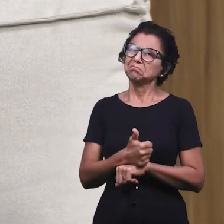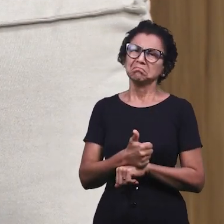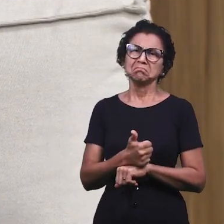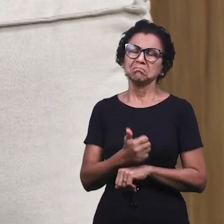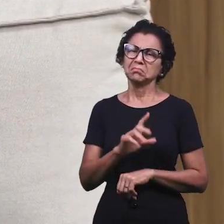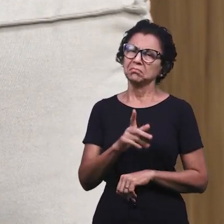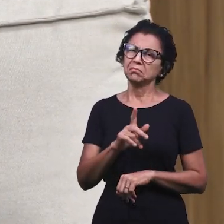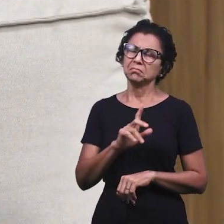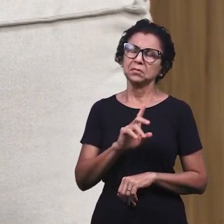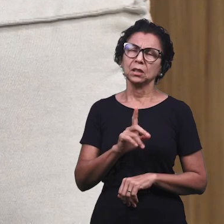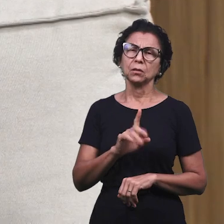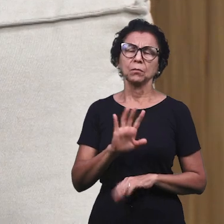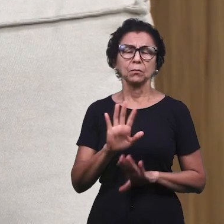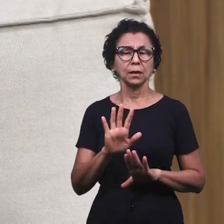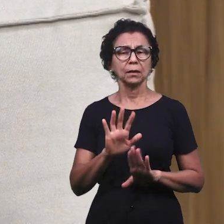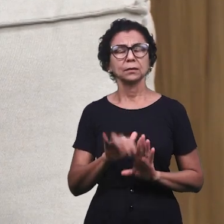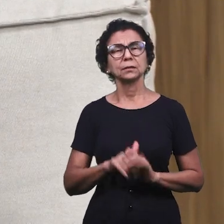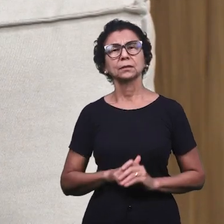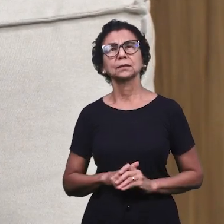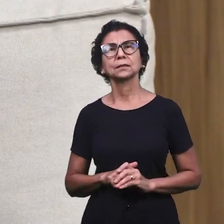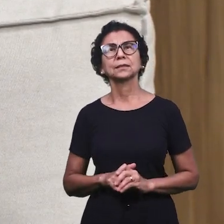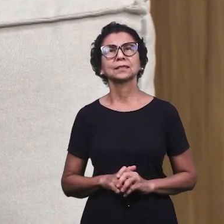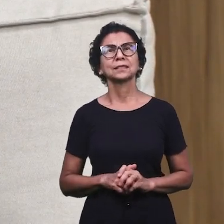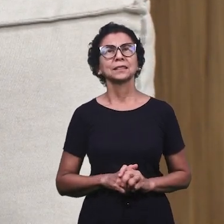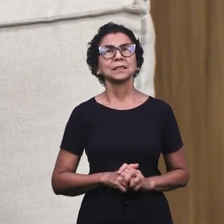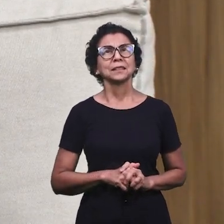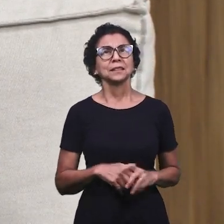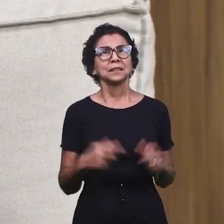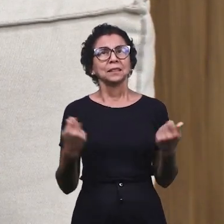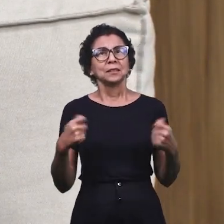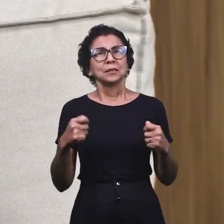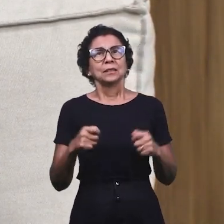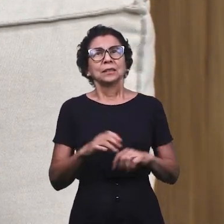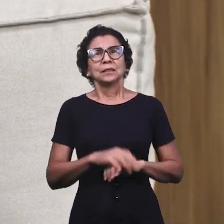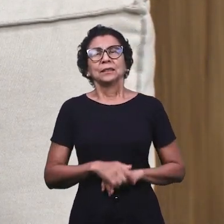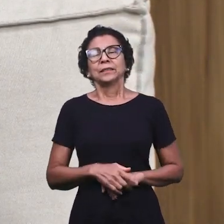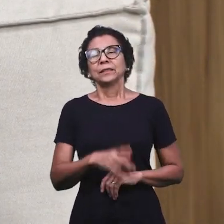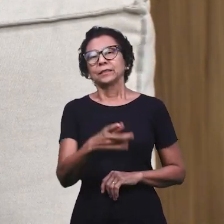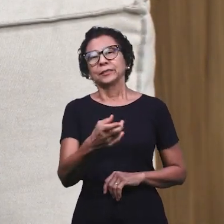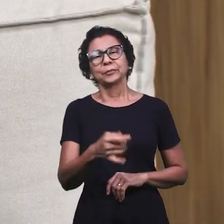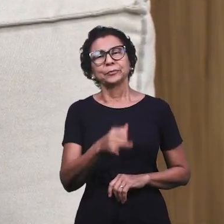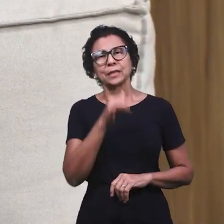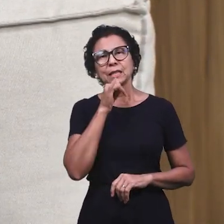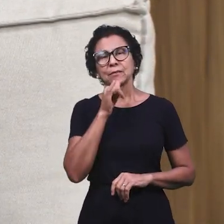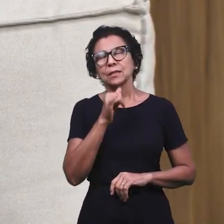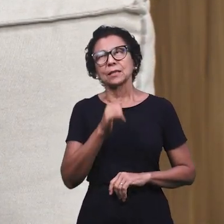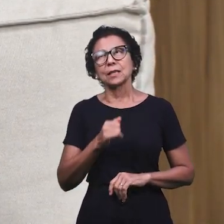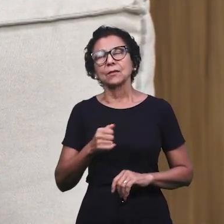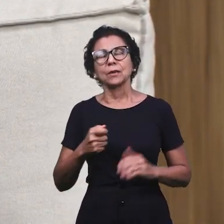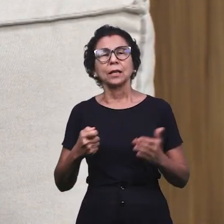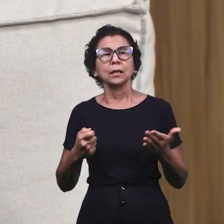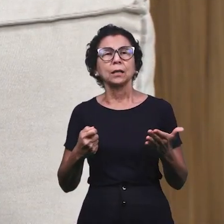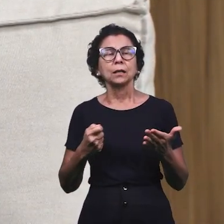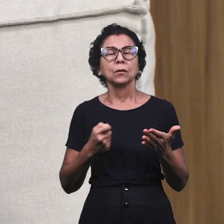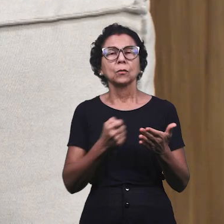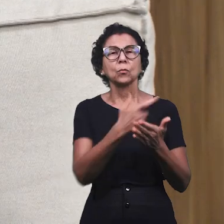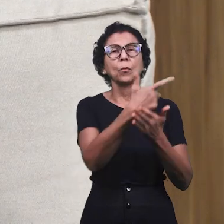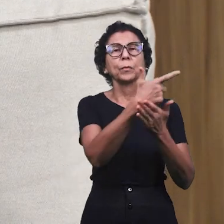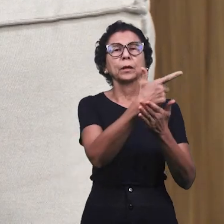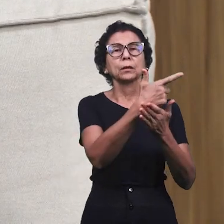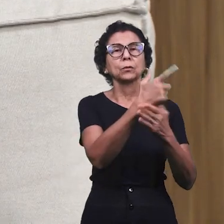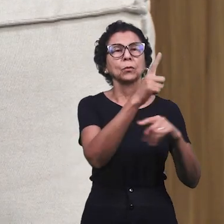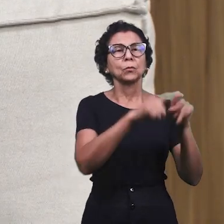muito eu falei do copo, vamos usar ele que está aqui perto. Você imagina que está comprando um copo de 500